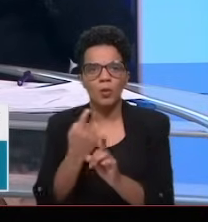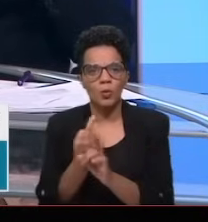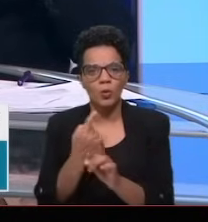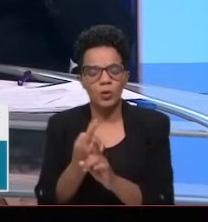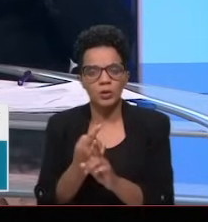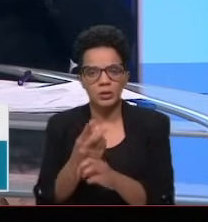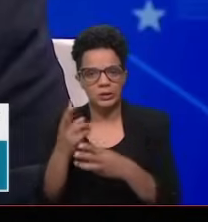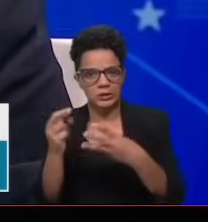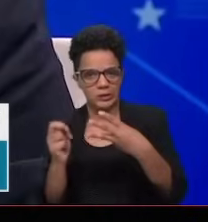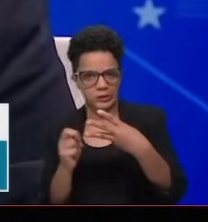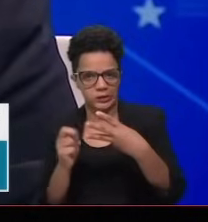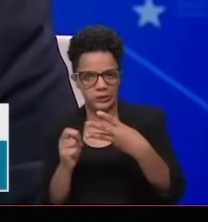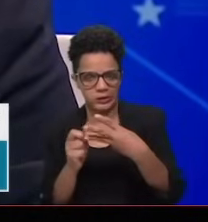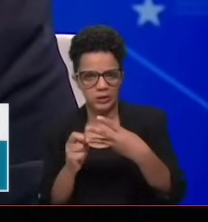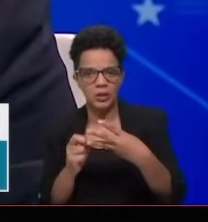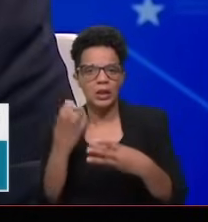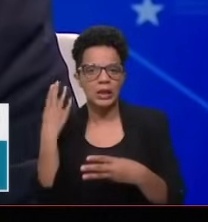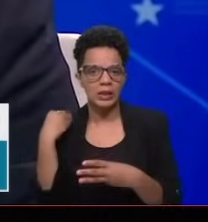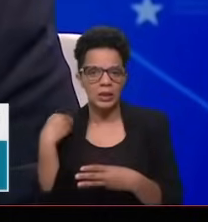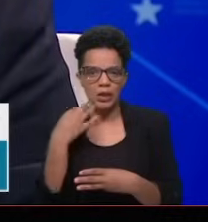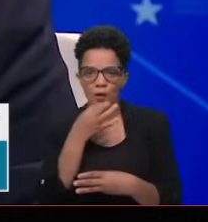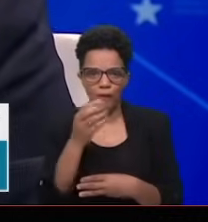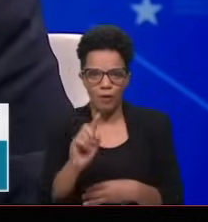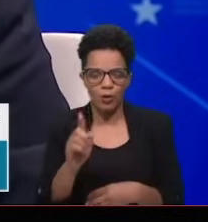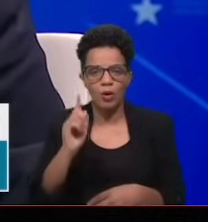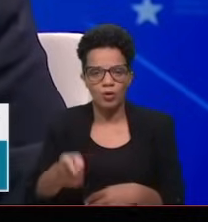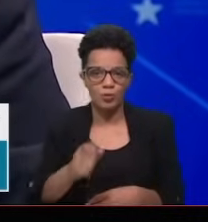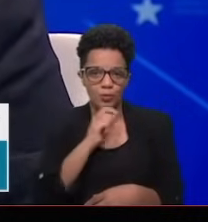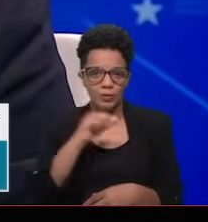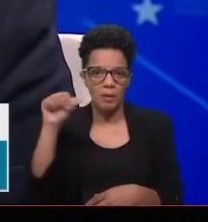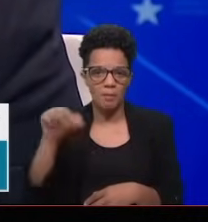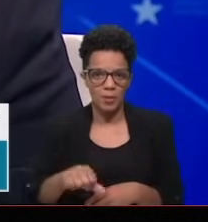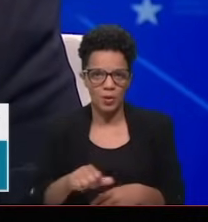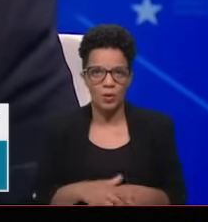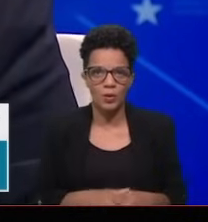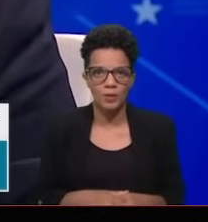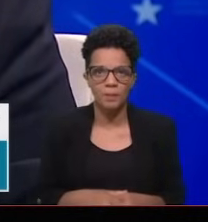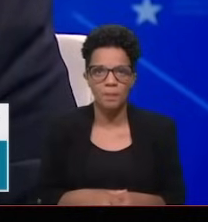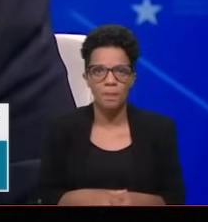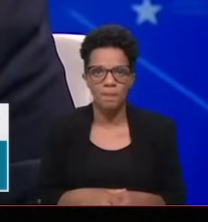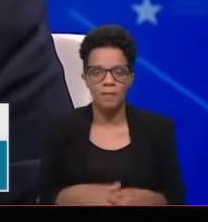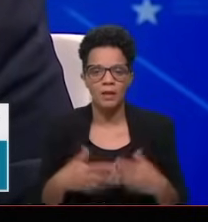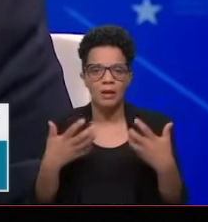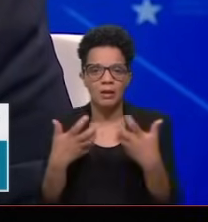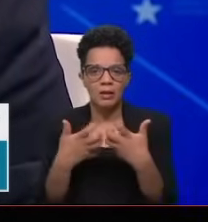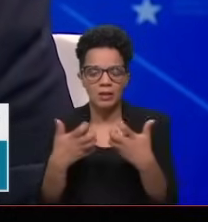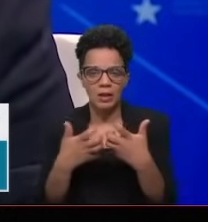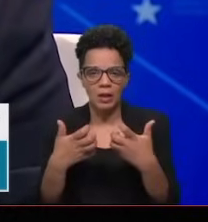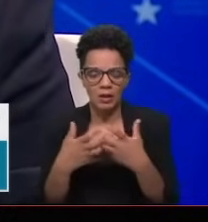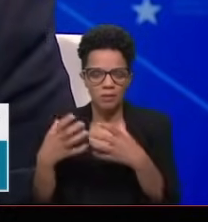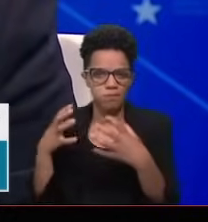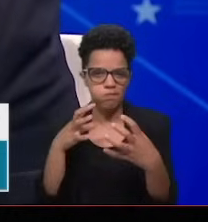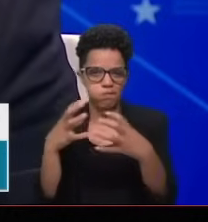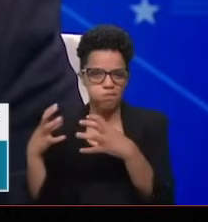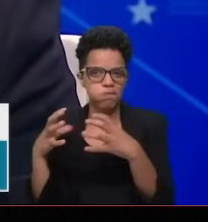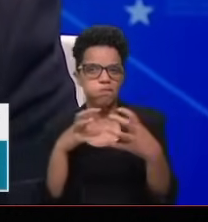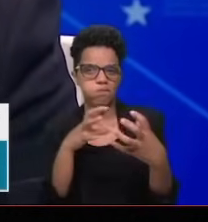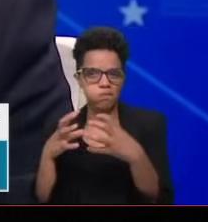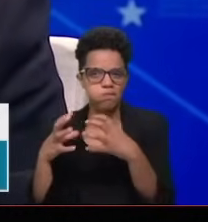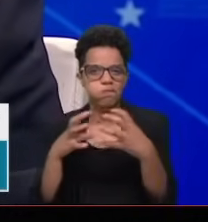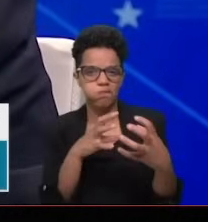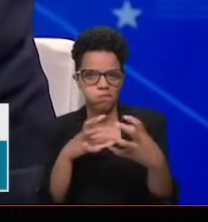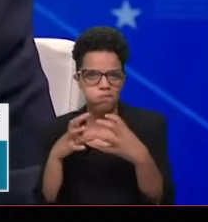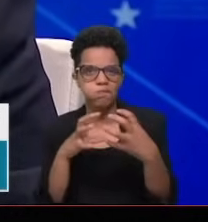terceira hipótese que a Caterina Martins não ficou que é talvez a pior que é a continuidade de uma guerra de fricção e e de e de e